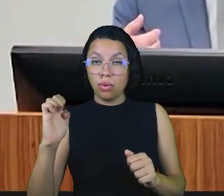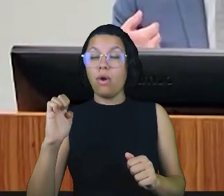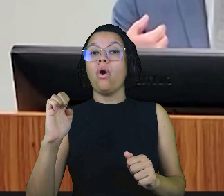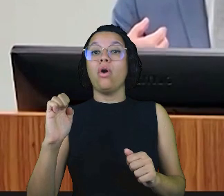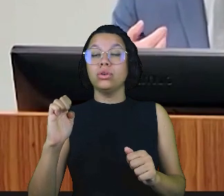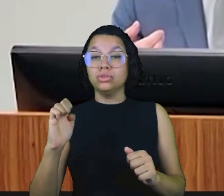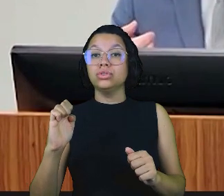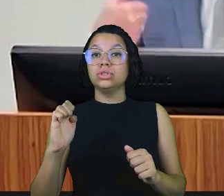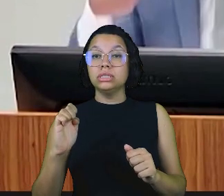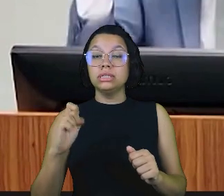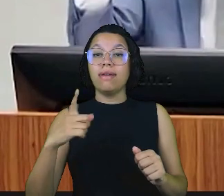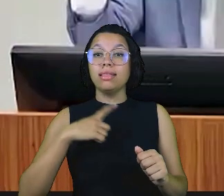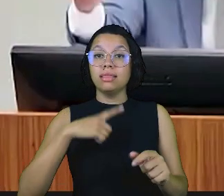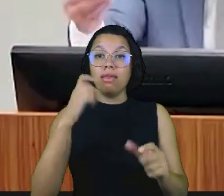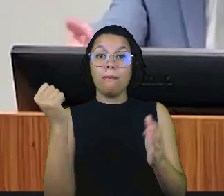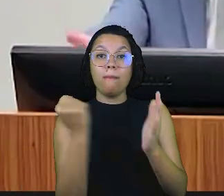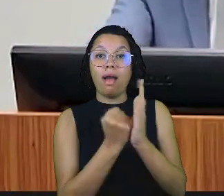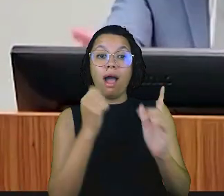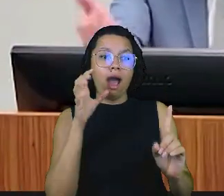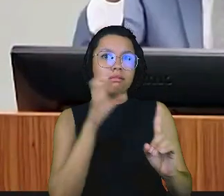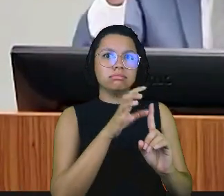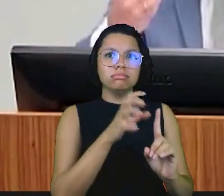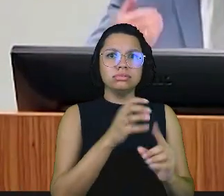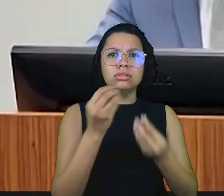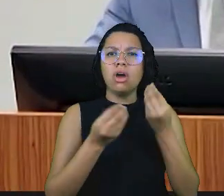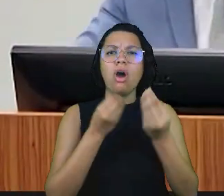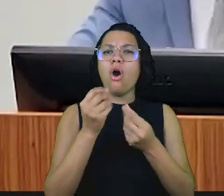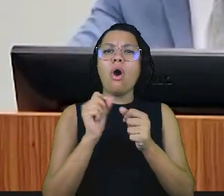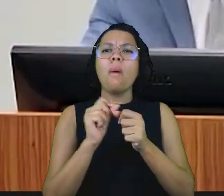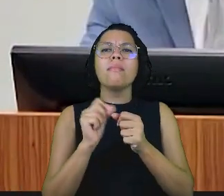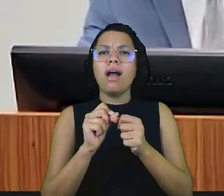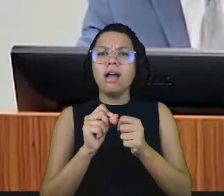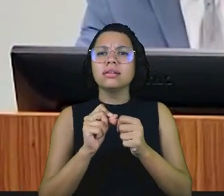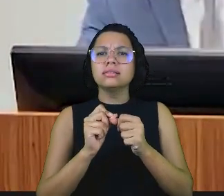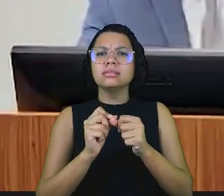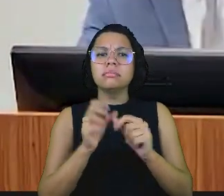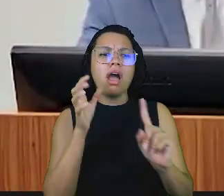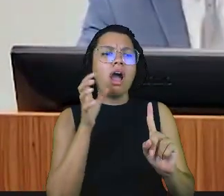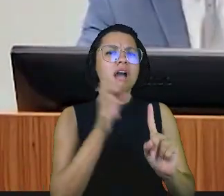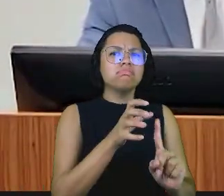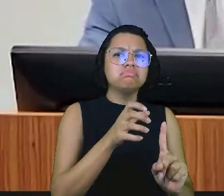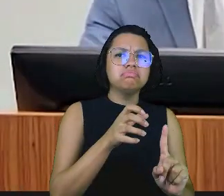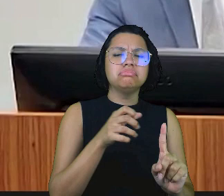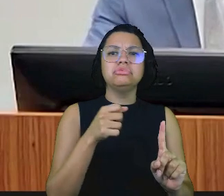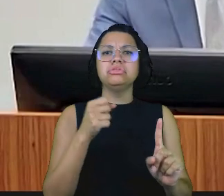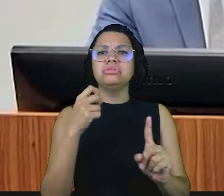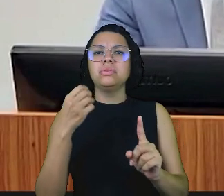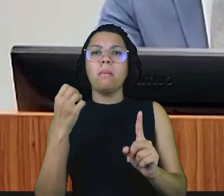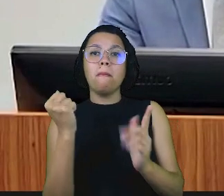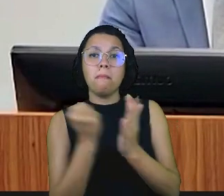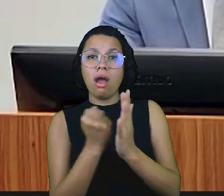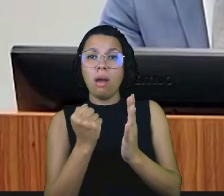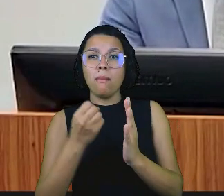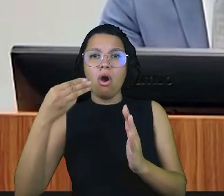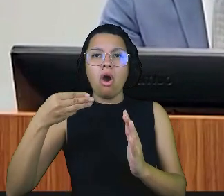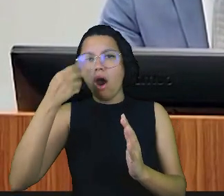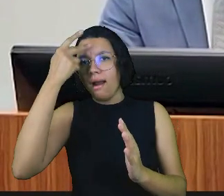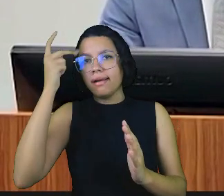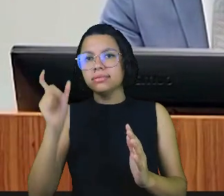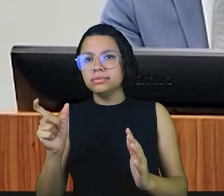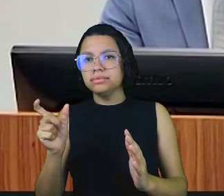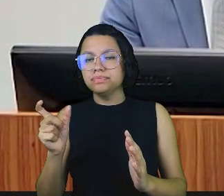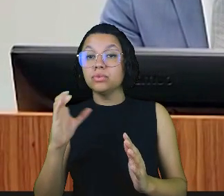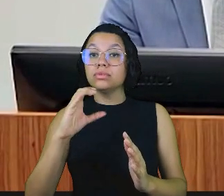Agora, como é que você faz para atingir o patrimônio de um terceiro? O Código de Processo Civil de 2015